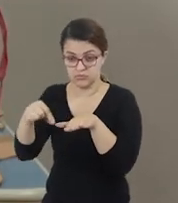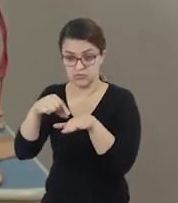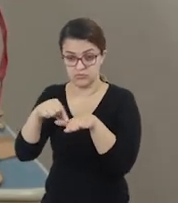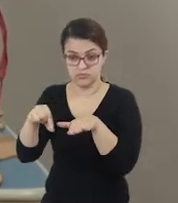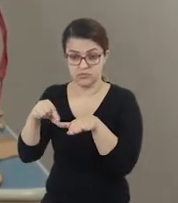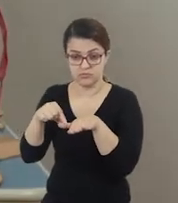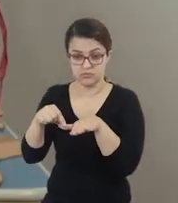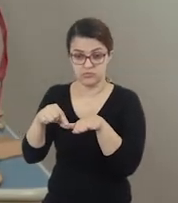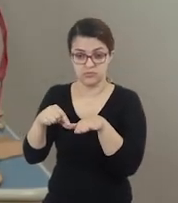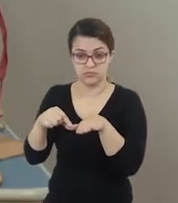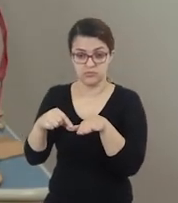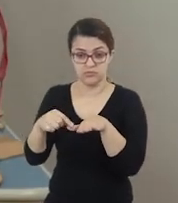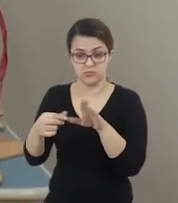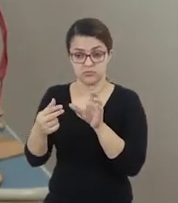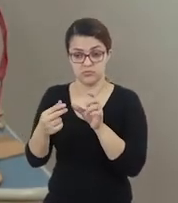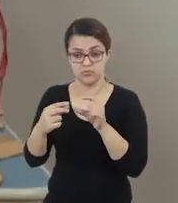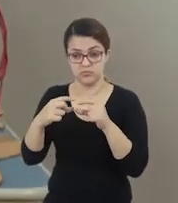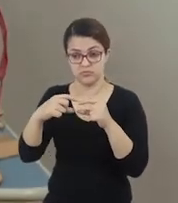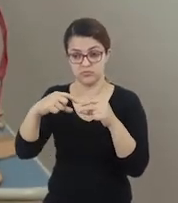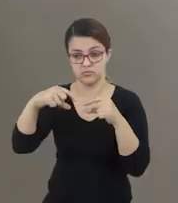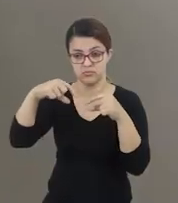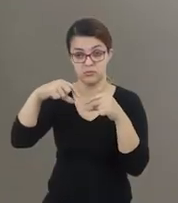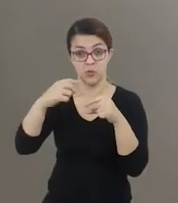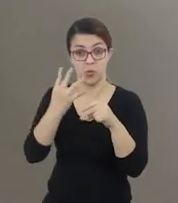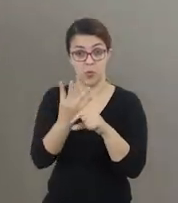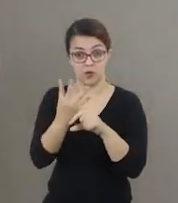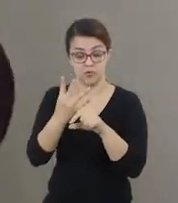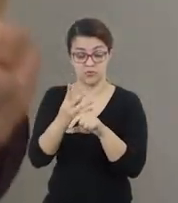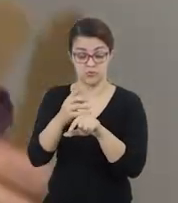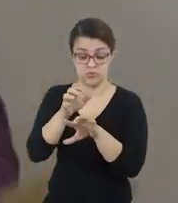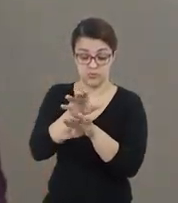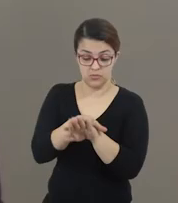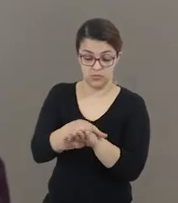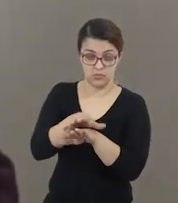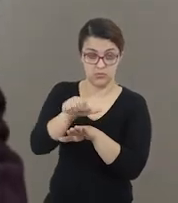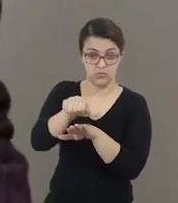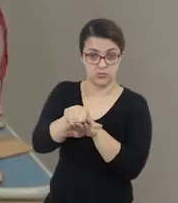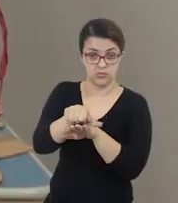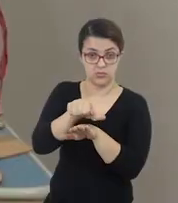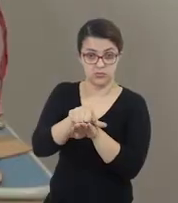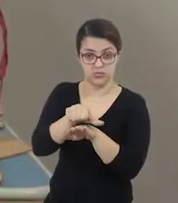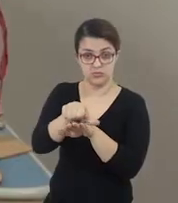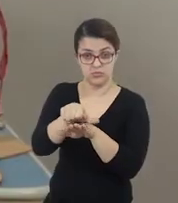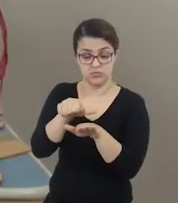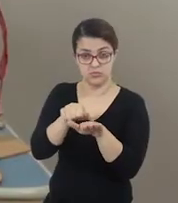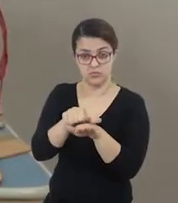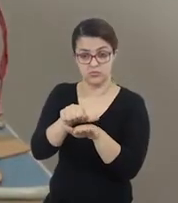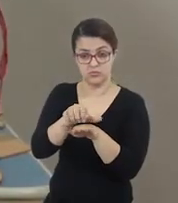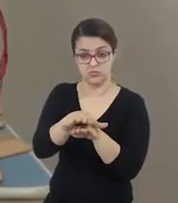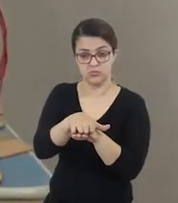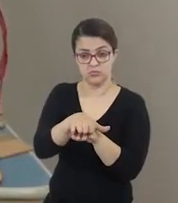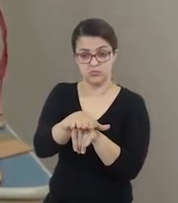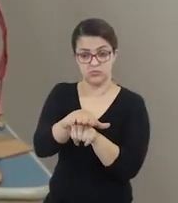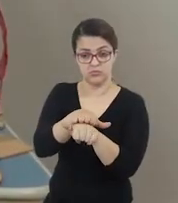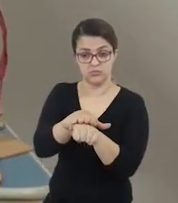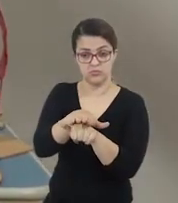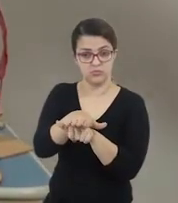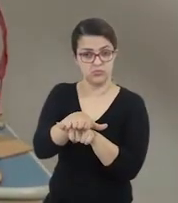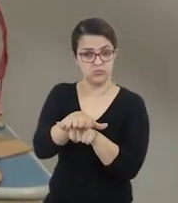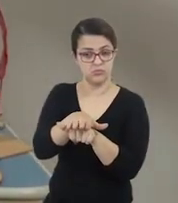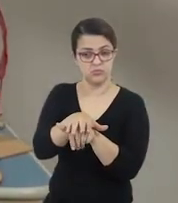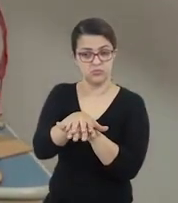aqui. Desta forma. Quatro patinhas. Nós vamos grampear